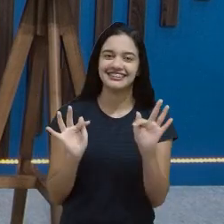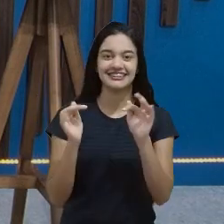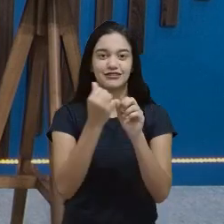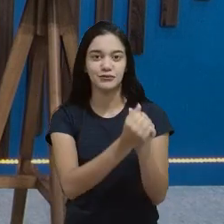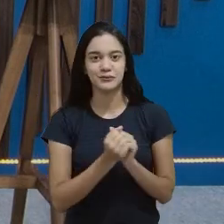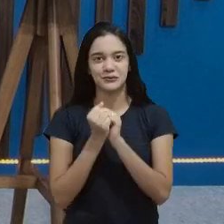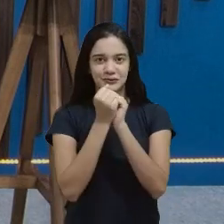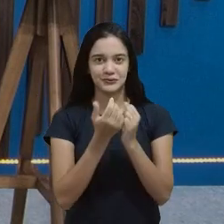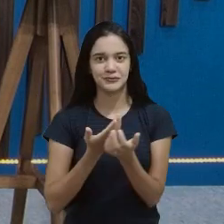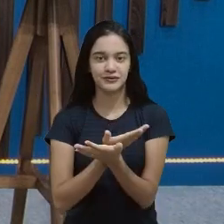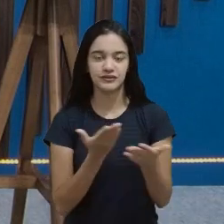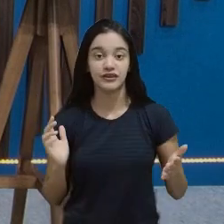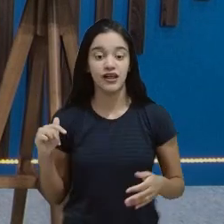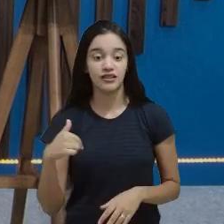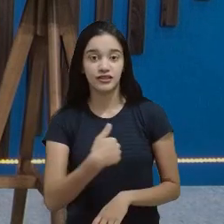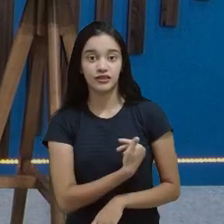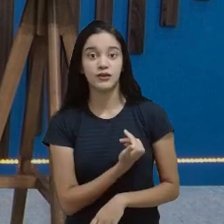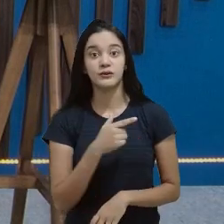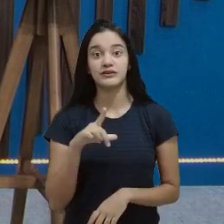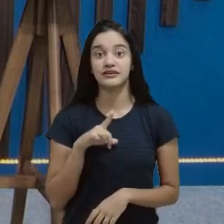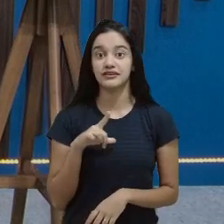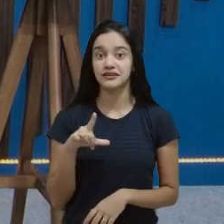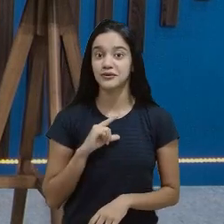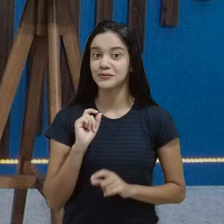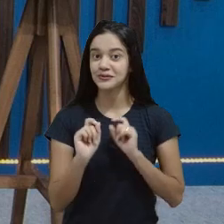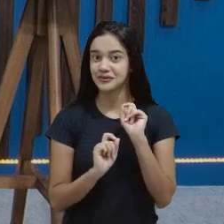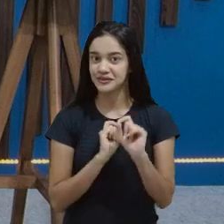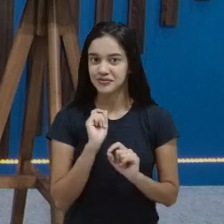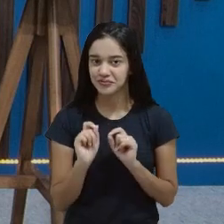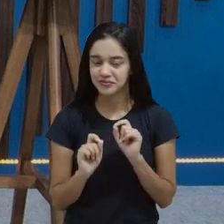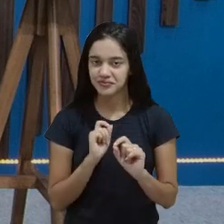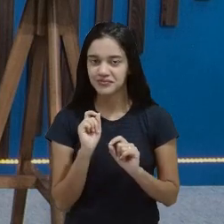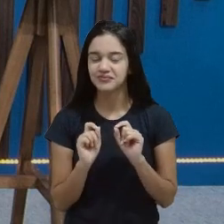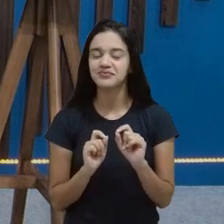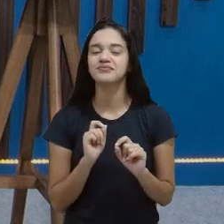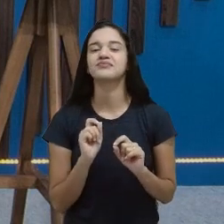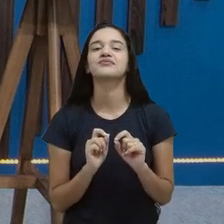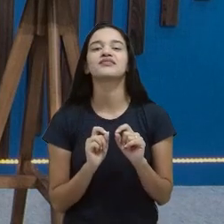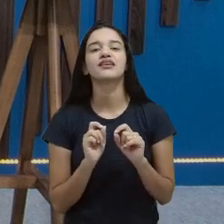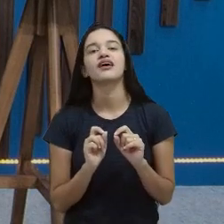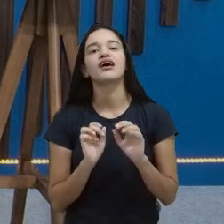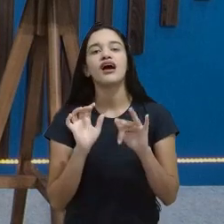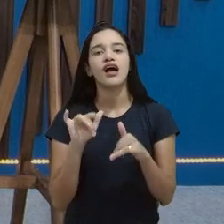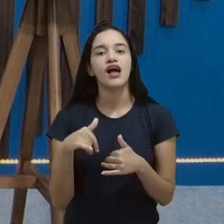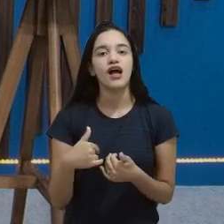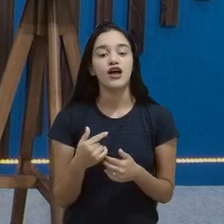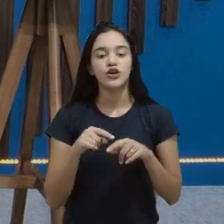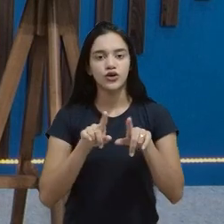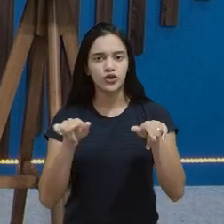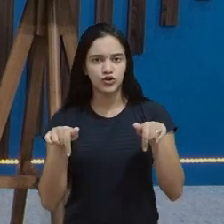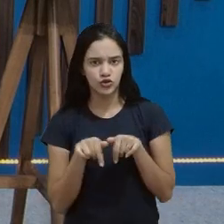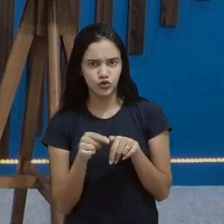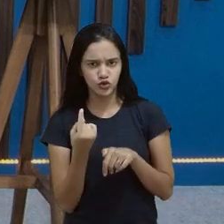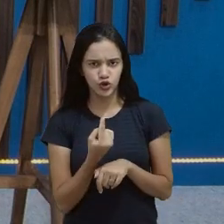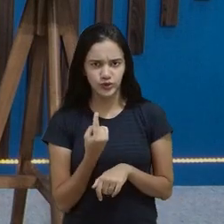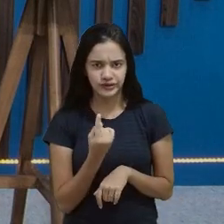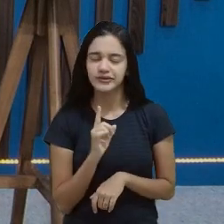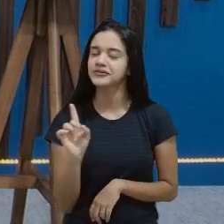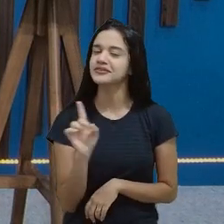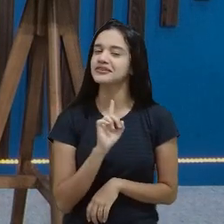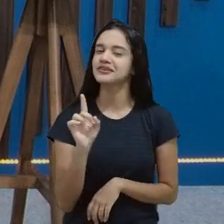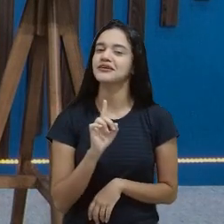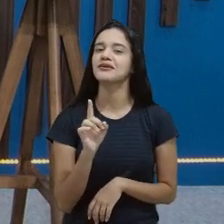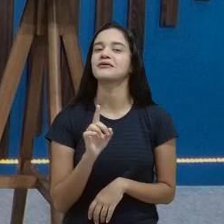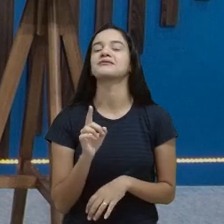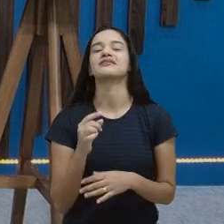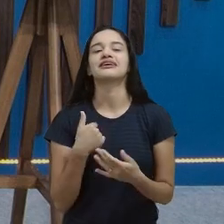com vocês. Nós temos o privilégio, não é? De estar aqui nunca sozinhos, sempre